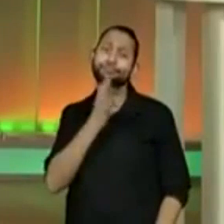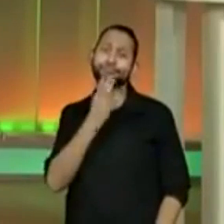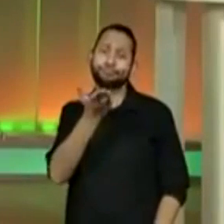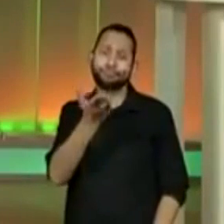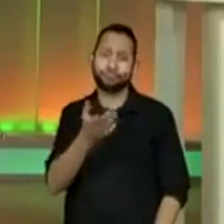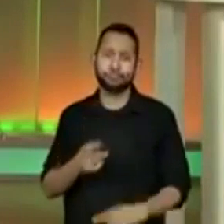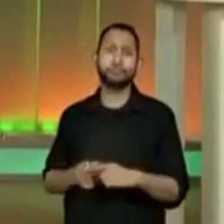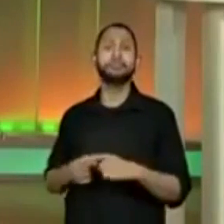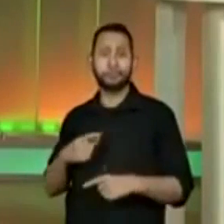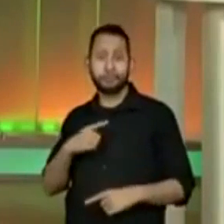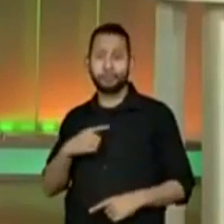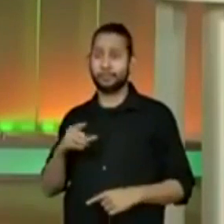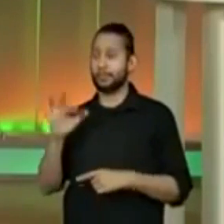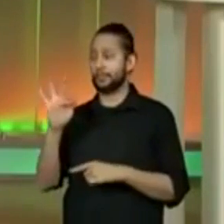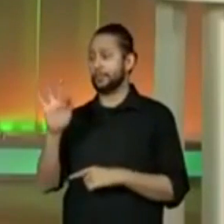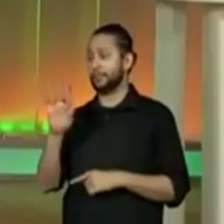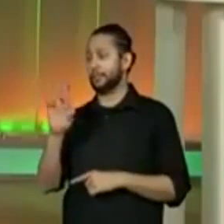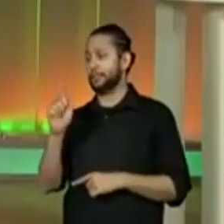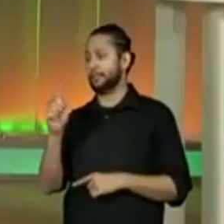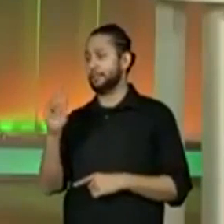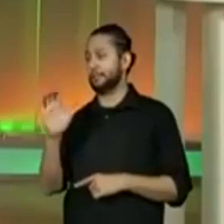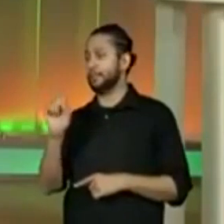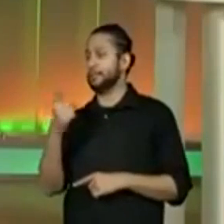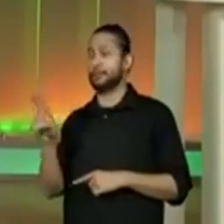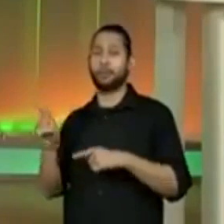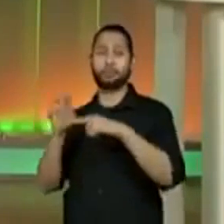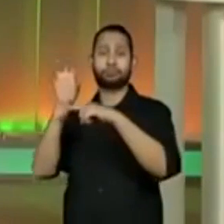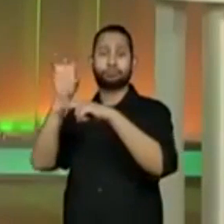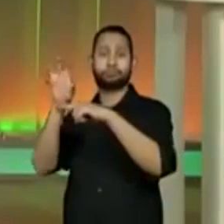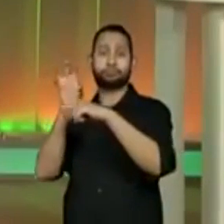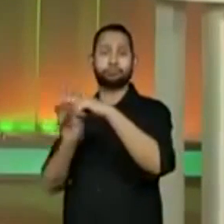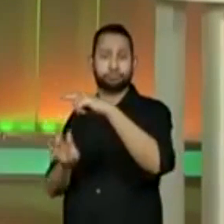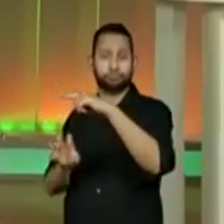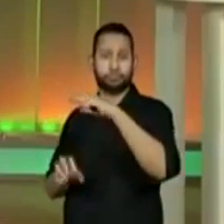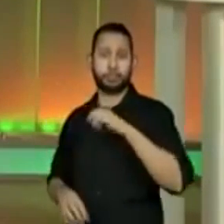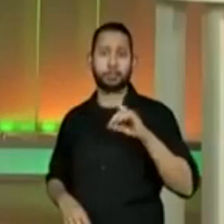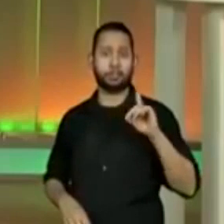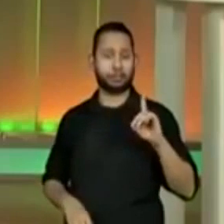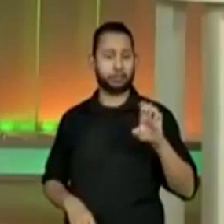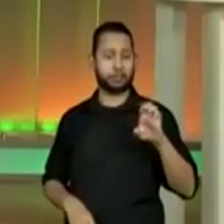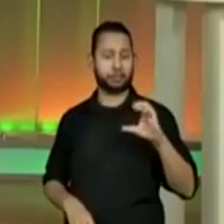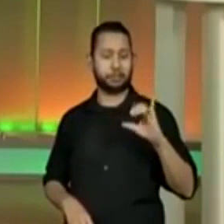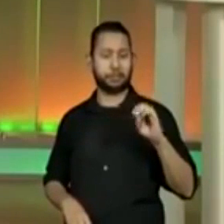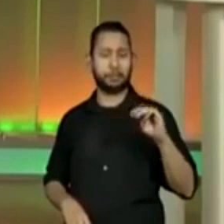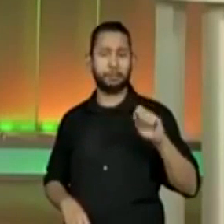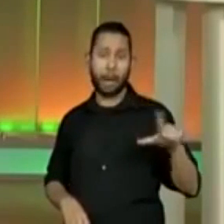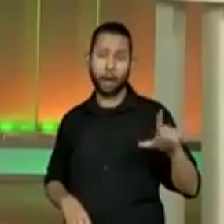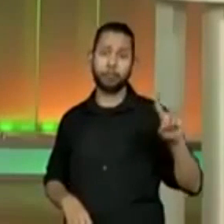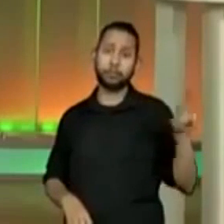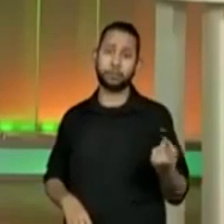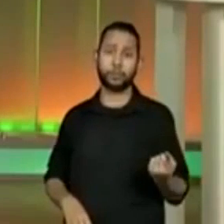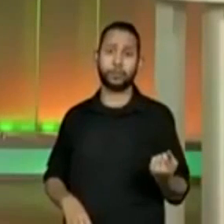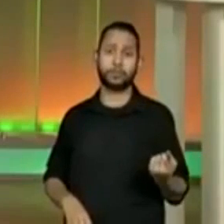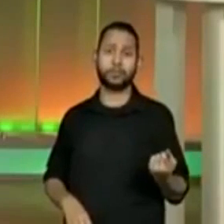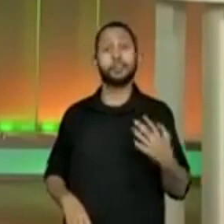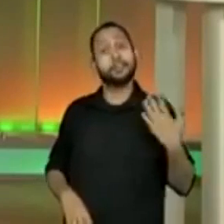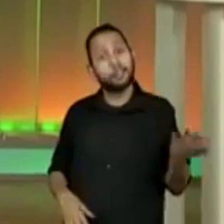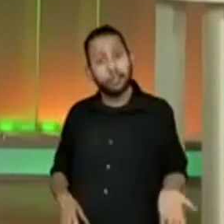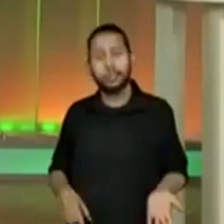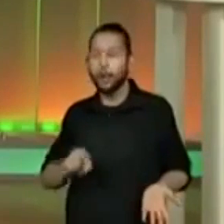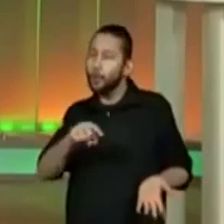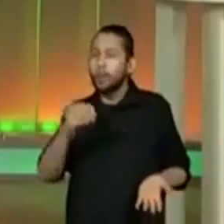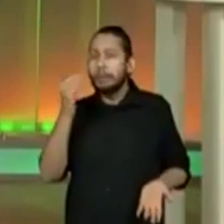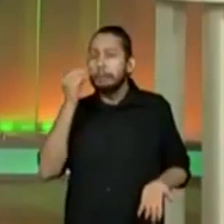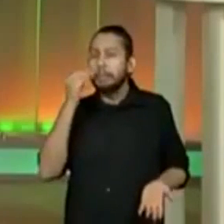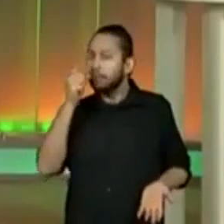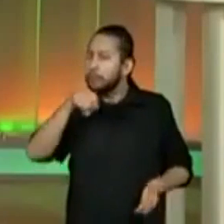é só se acalmar e prestar atenção na Pro, que vai dar certo. Certo? Vamos aprender como fazer? Galerinha do quarto ano, eu vou pedir bastante